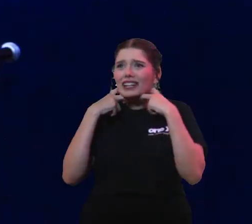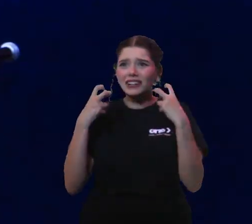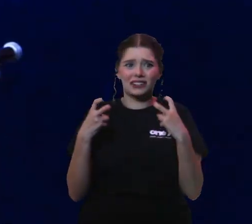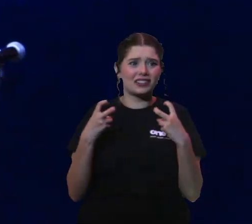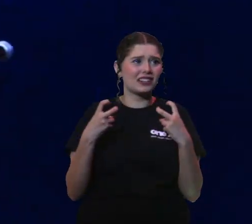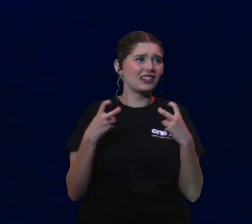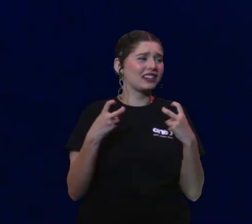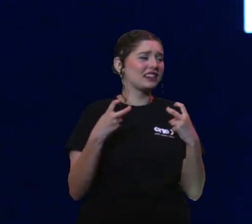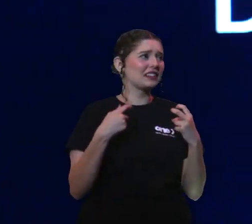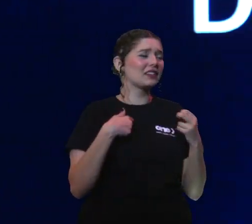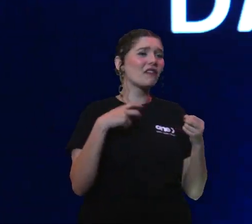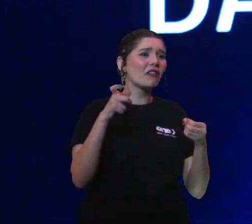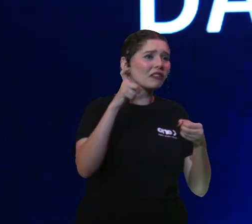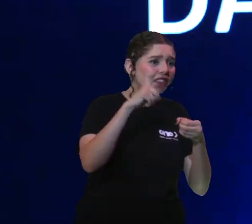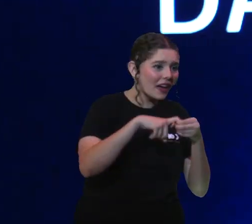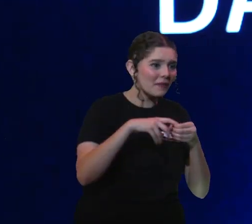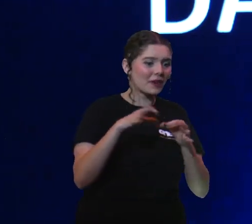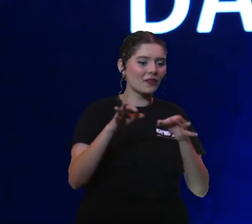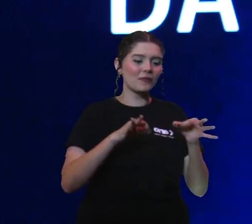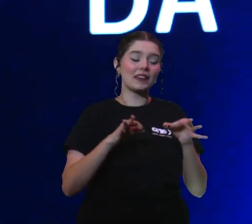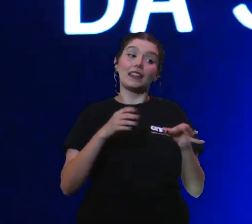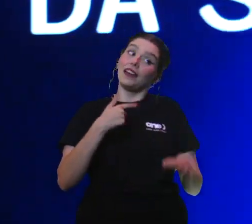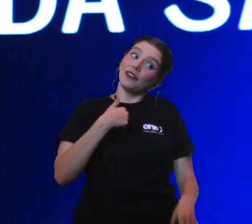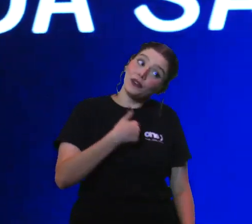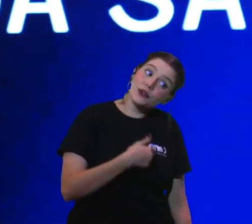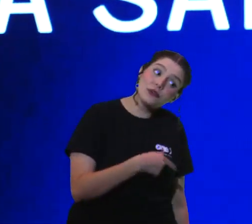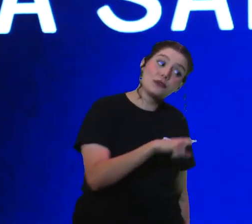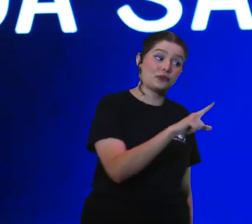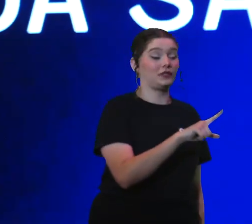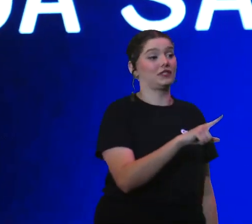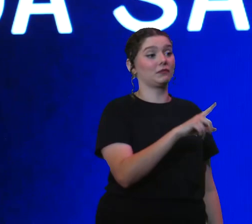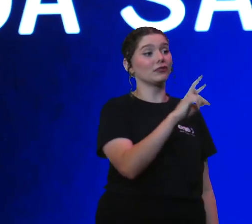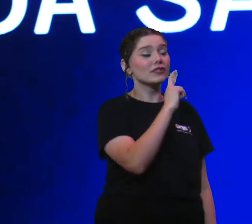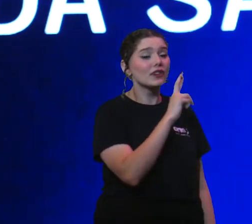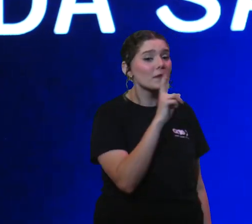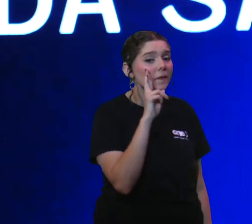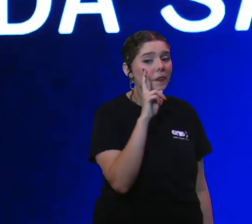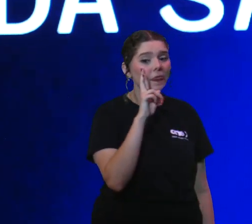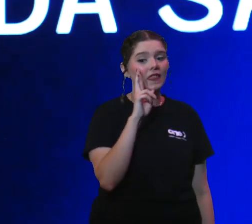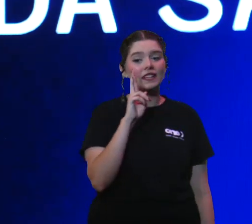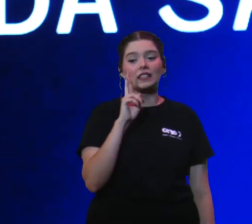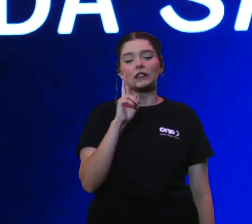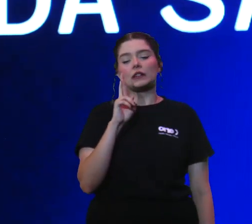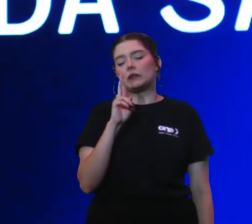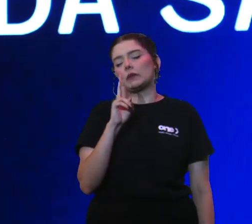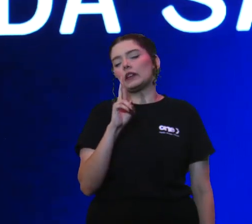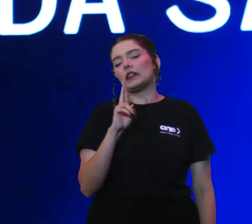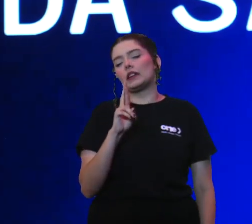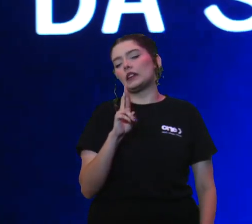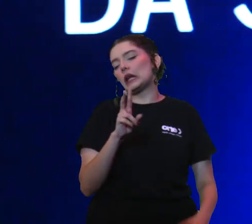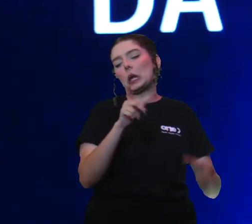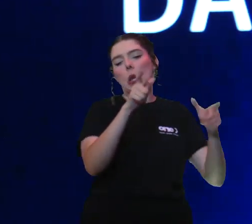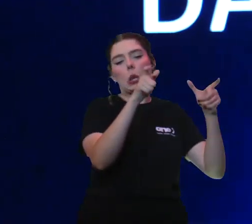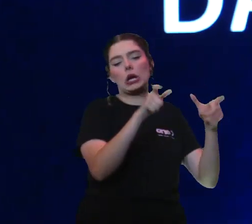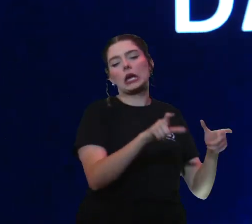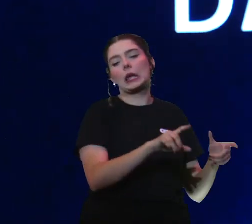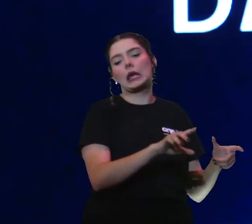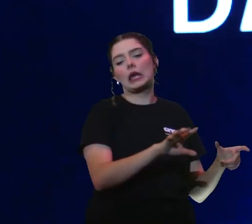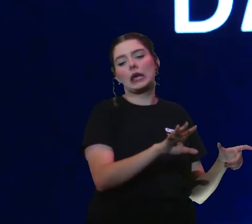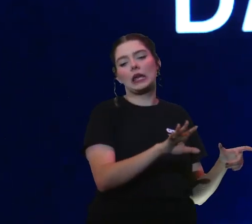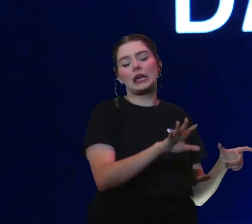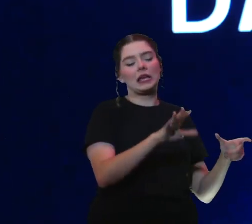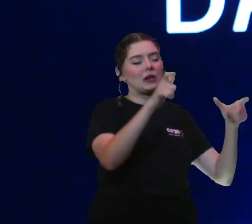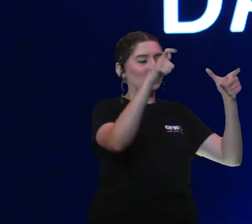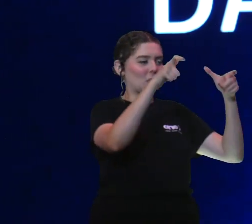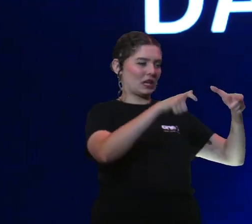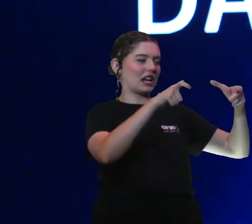a se trocar. Eu fiquei daquele jeito mesmo. Quando chegamos no restaurante, não era terraço, porque restaurante chique não é terraço, é rooftop